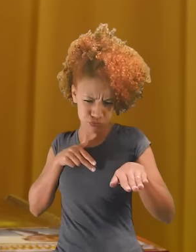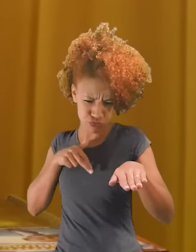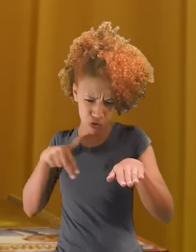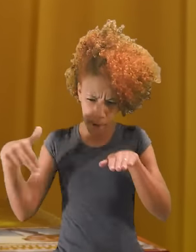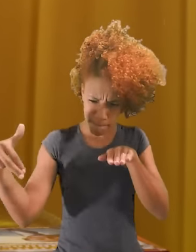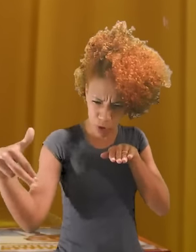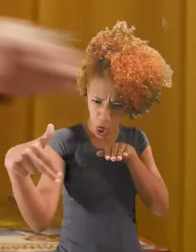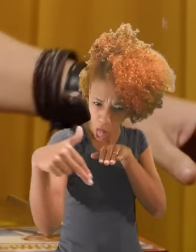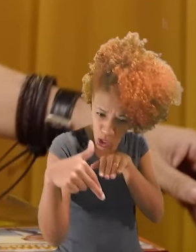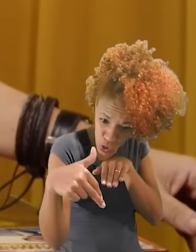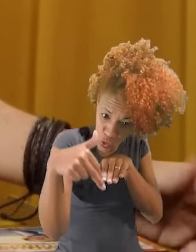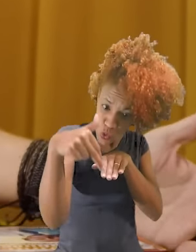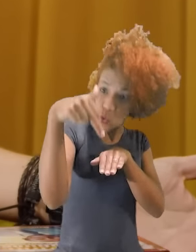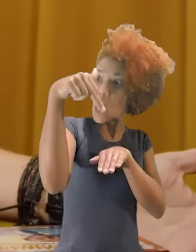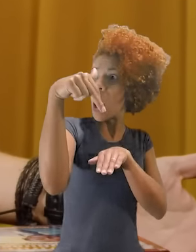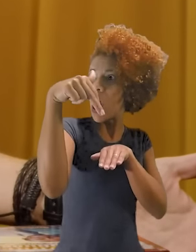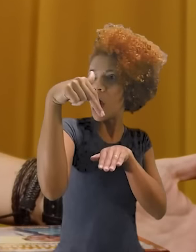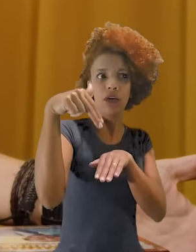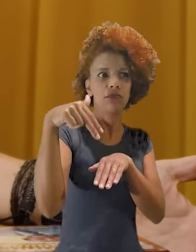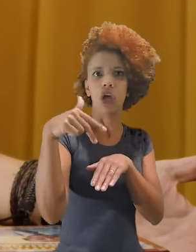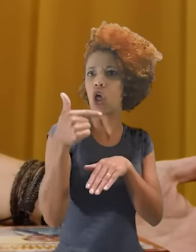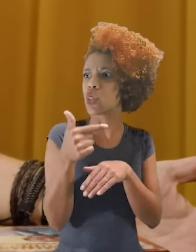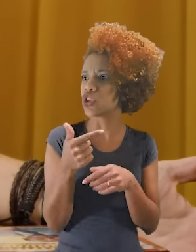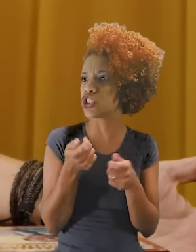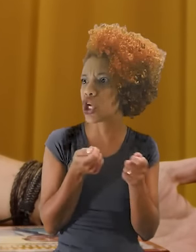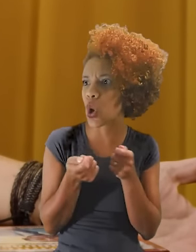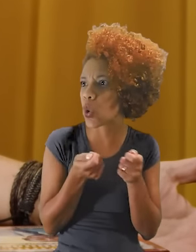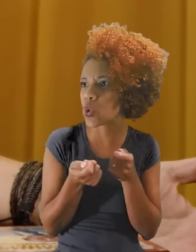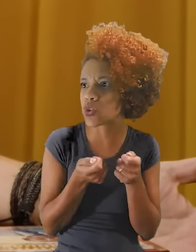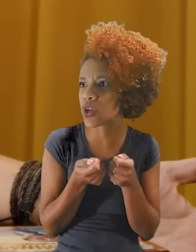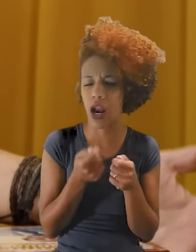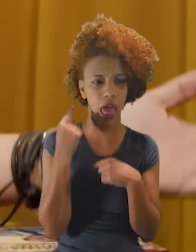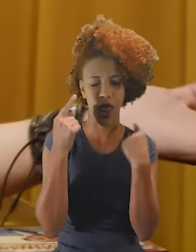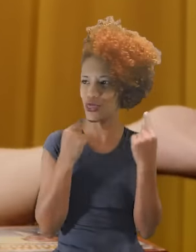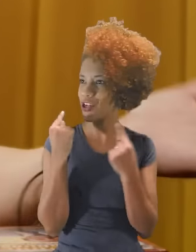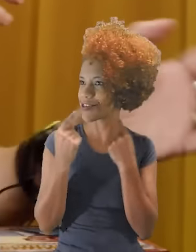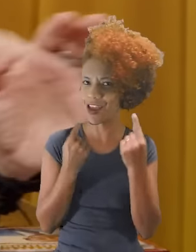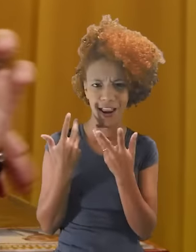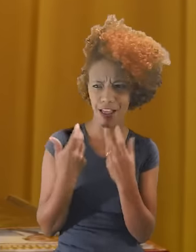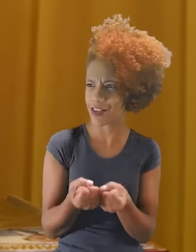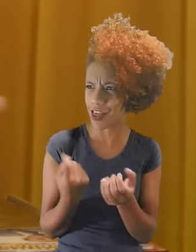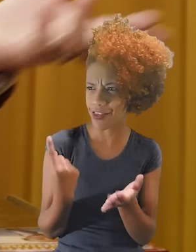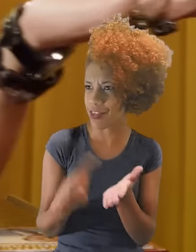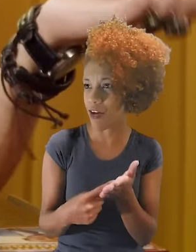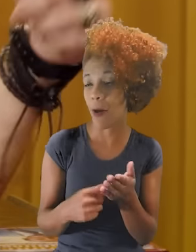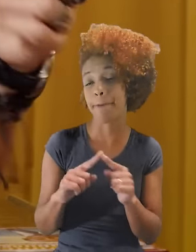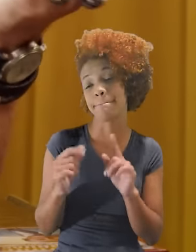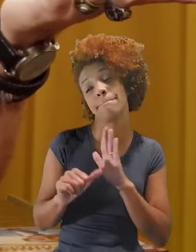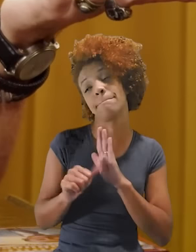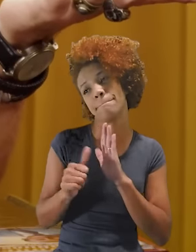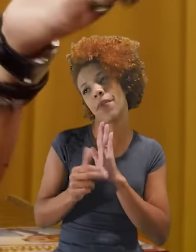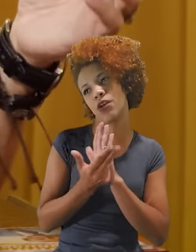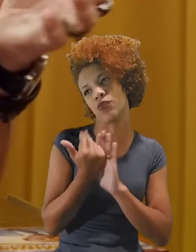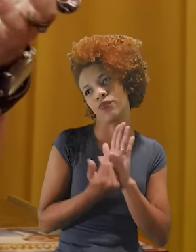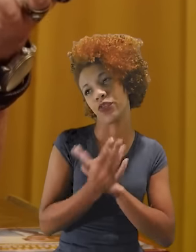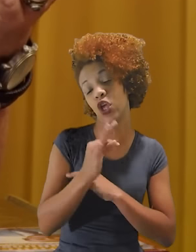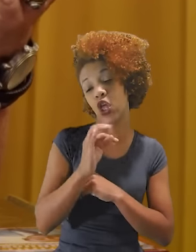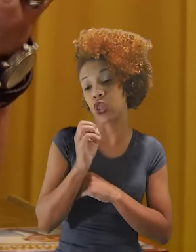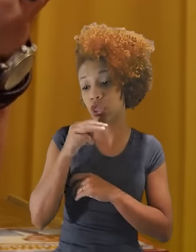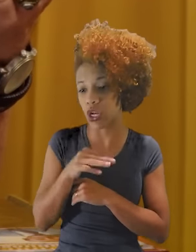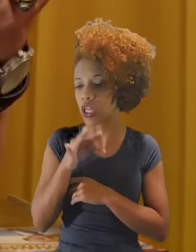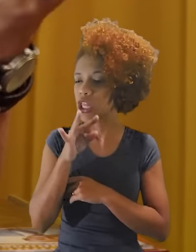vê ele ficar reto assim no ar. É. Aí você fala, bicho, não tinha efeito especial. O cara fazia aquilo na doideira. Na doideira. E aí os caras... Tanto que o primeiro desenho chama